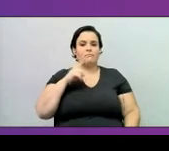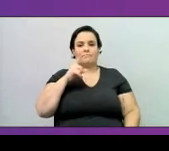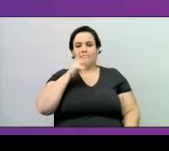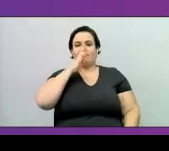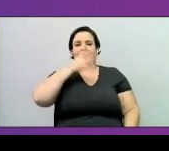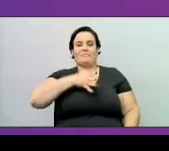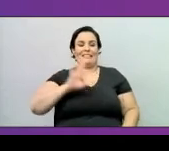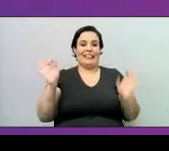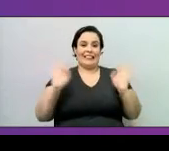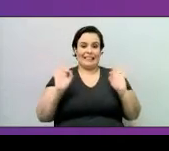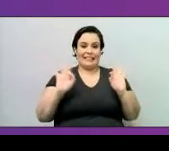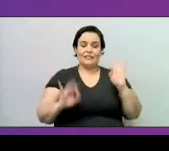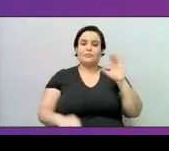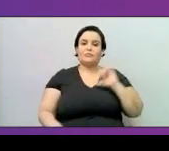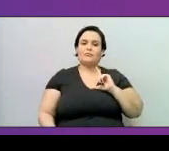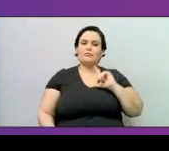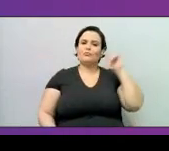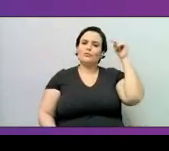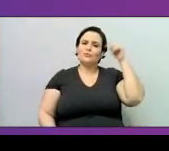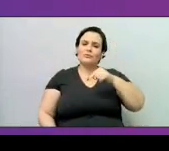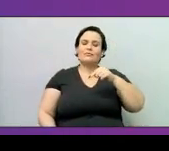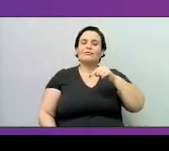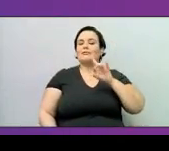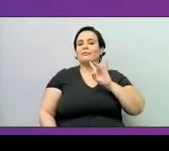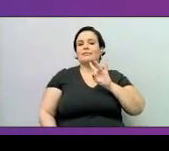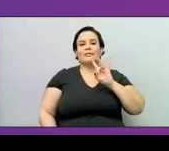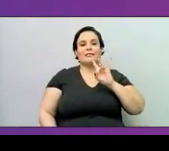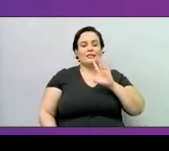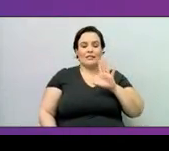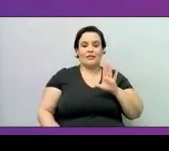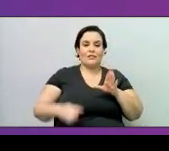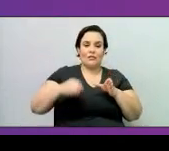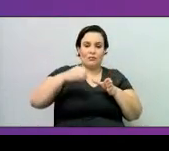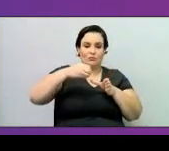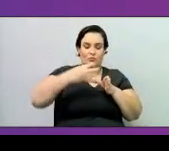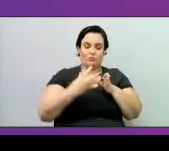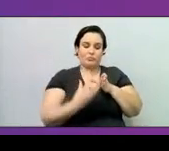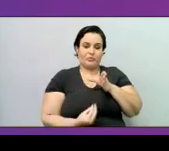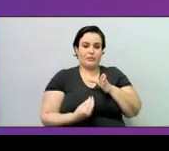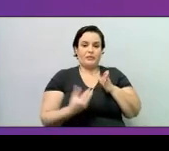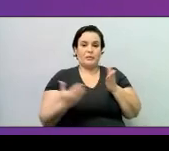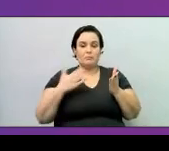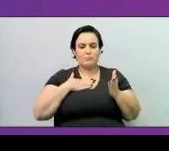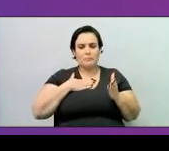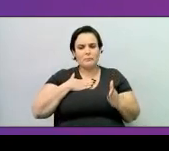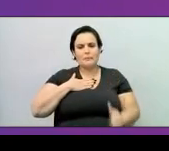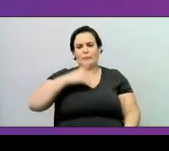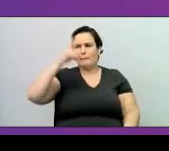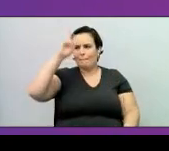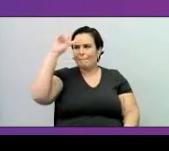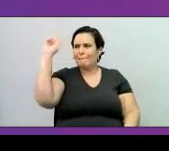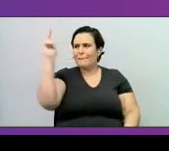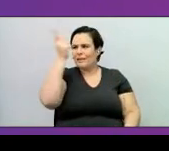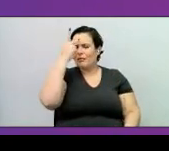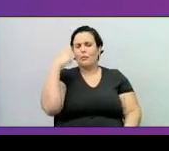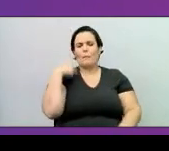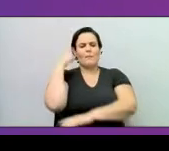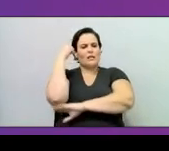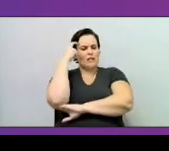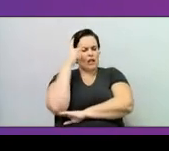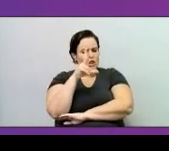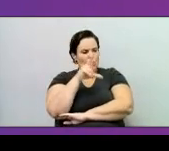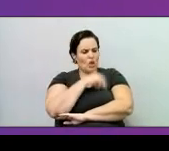ele passou por um buraco e se projetou então foi aí na verdade uma virada para mim na minha cabeça a gente Navegar Então quer dizer que imagem é